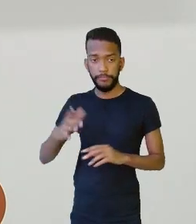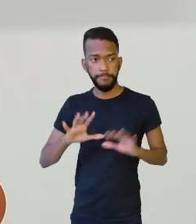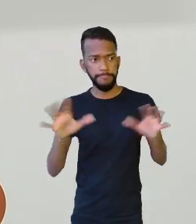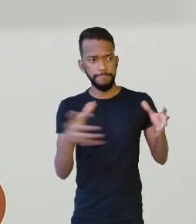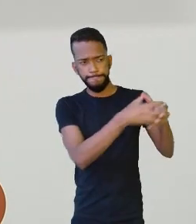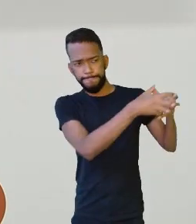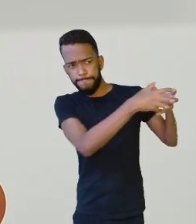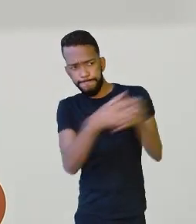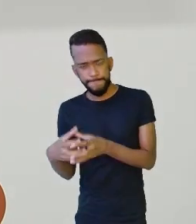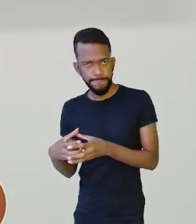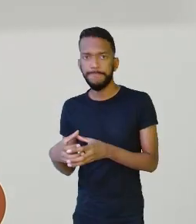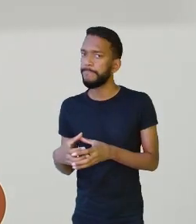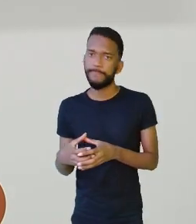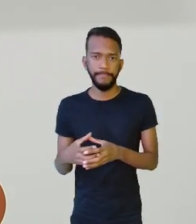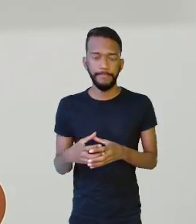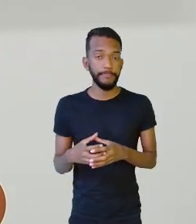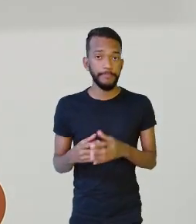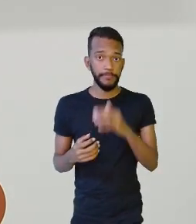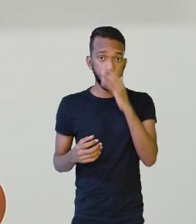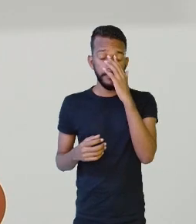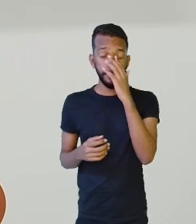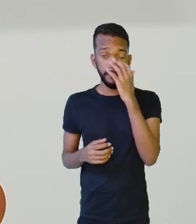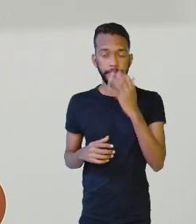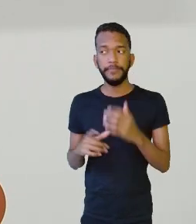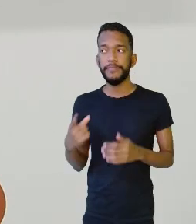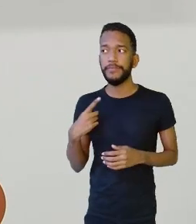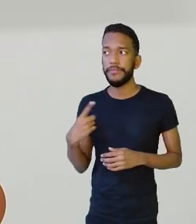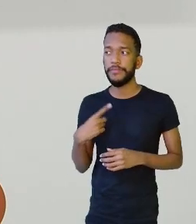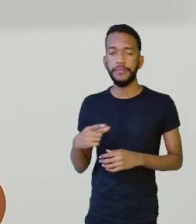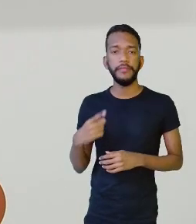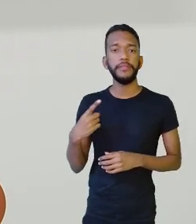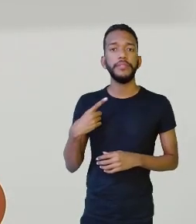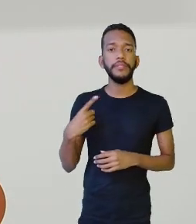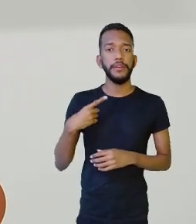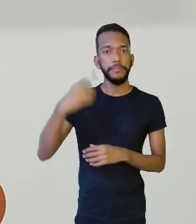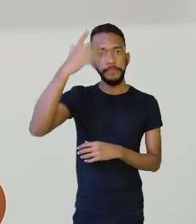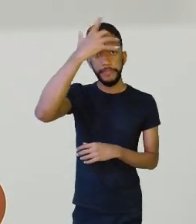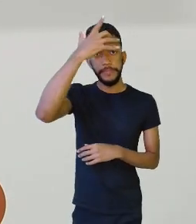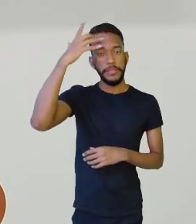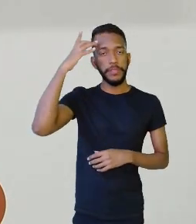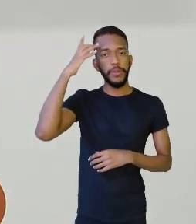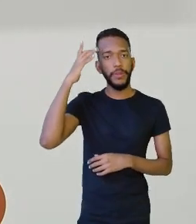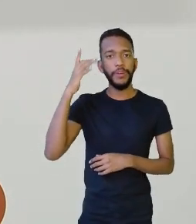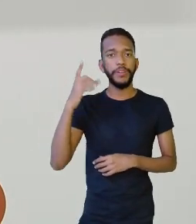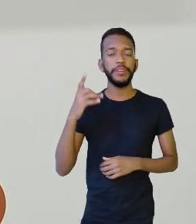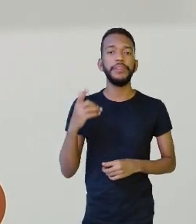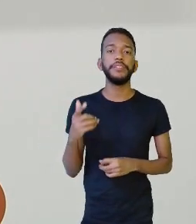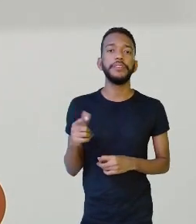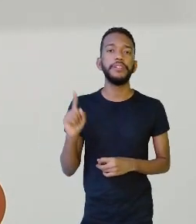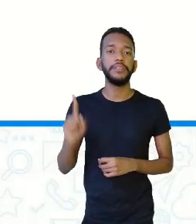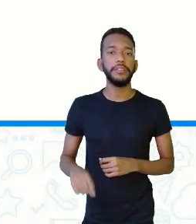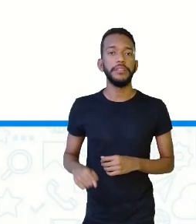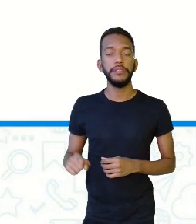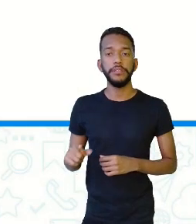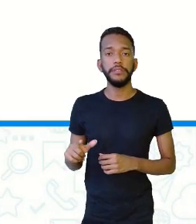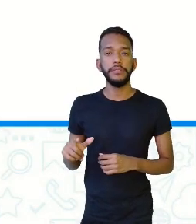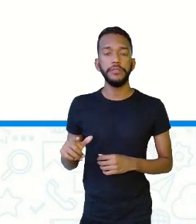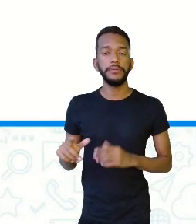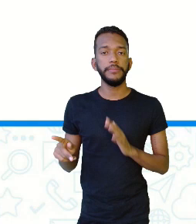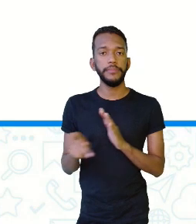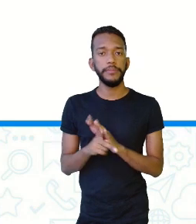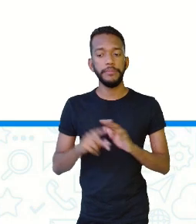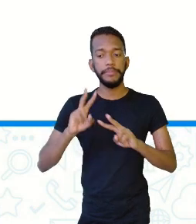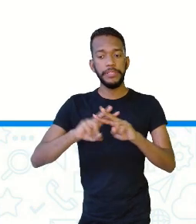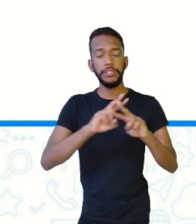eram trazidas à força. Então, quem eram essas pessoas? Eles eram, por exemplo, prisioneiros de guerra que eram